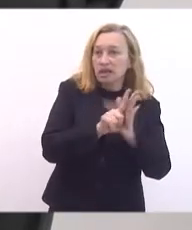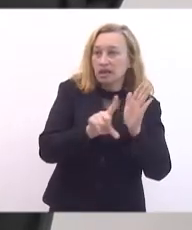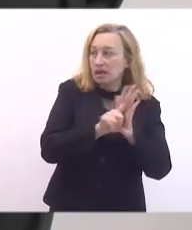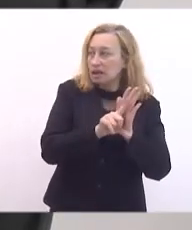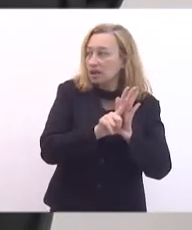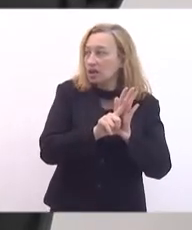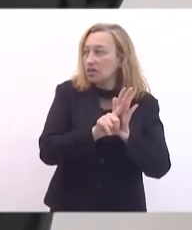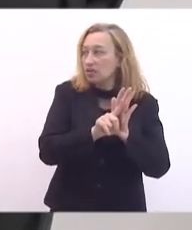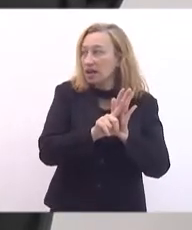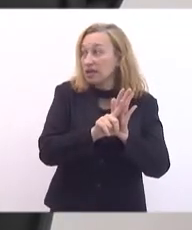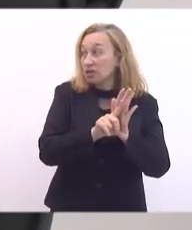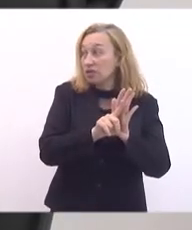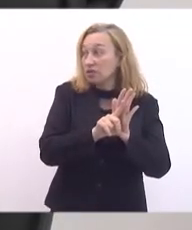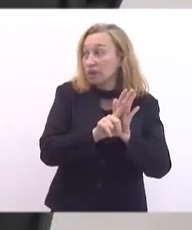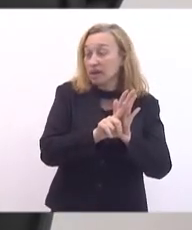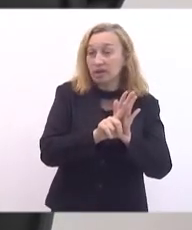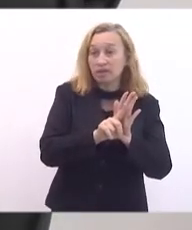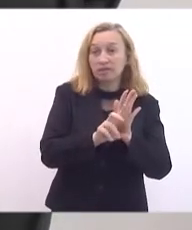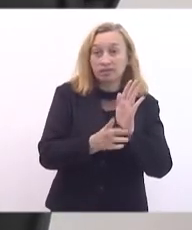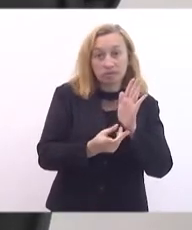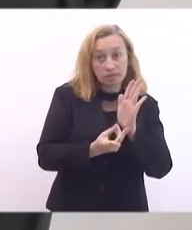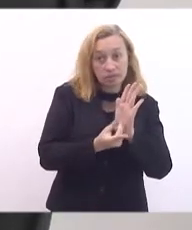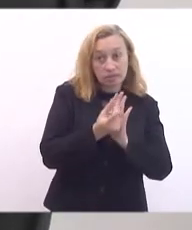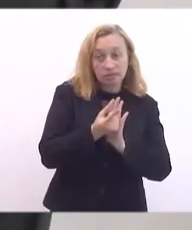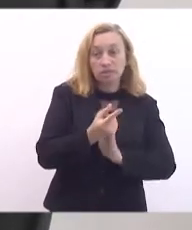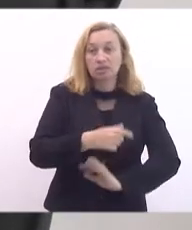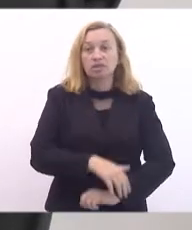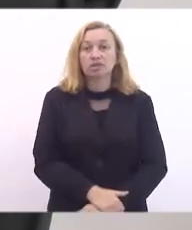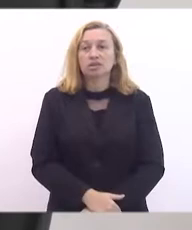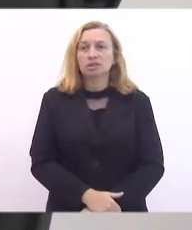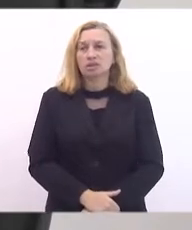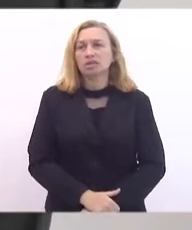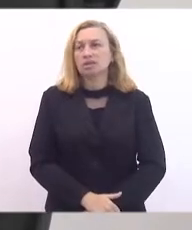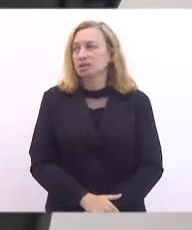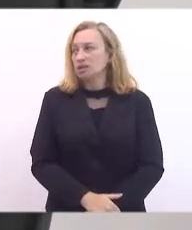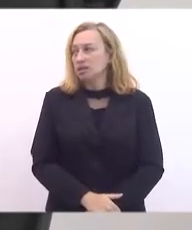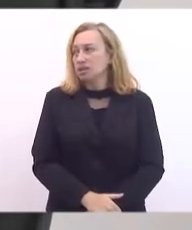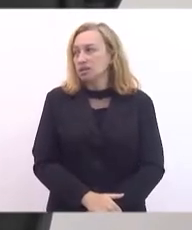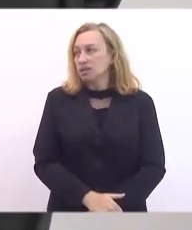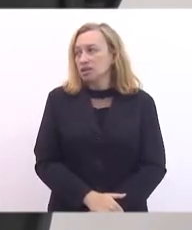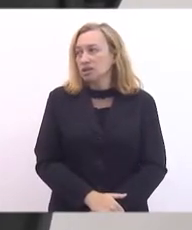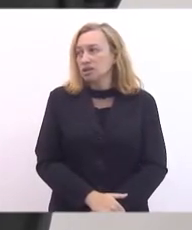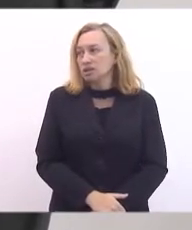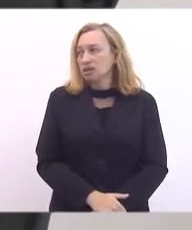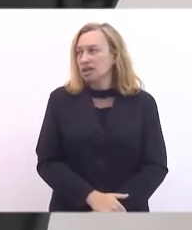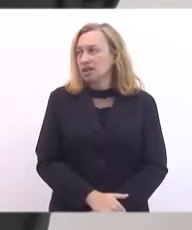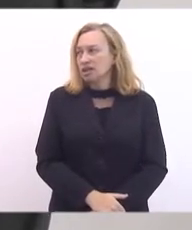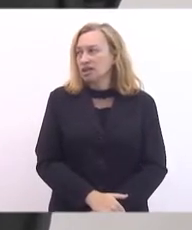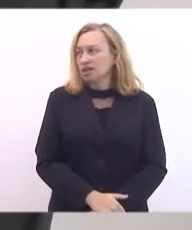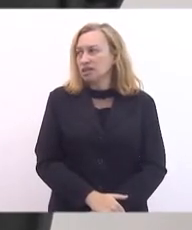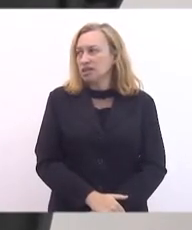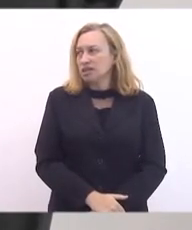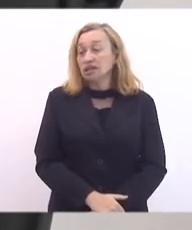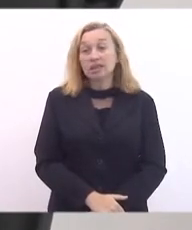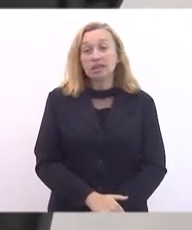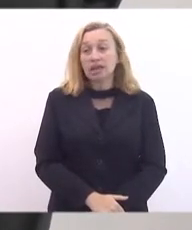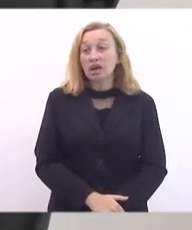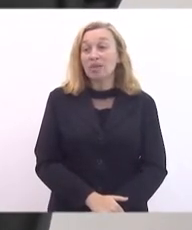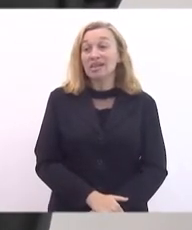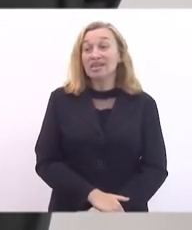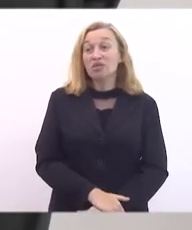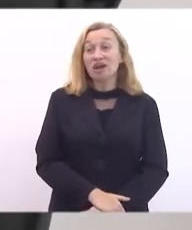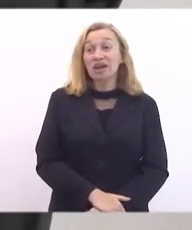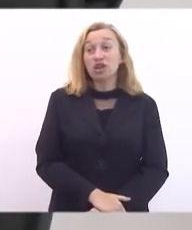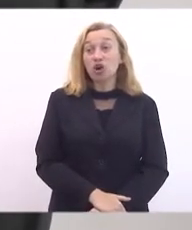pelo executivo eu tô João Paulo Melo e depois falta dinheiro e ninguém sabe